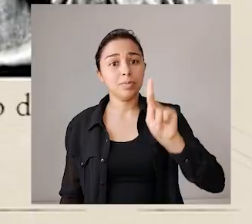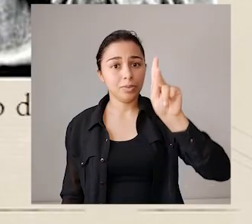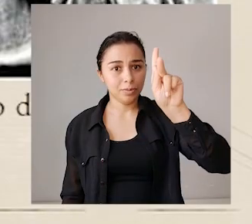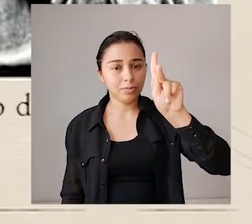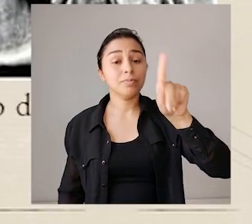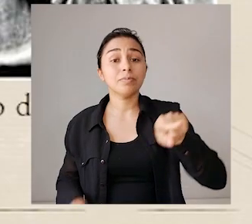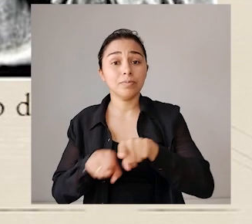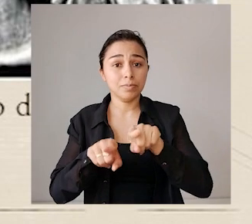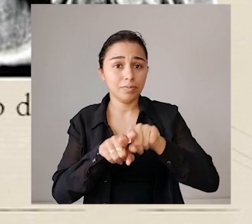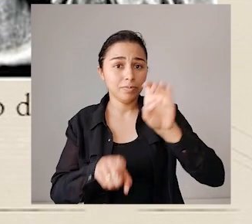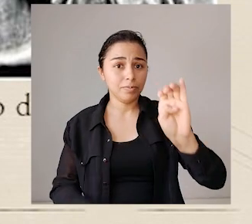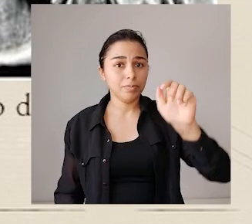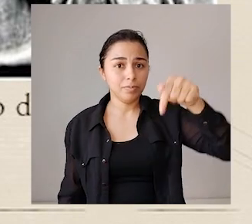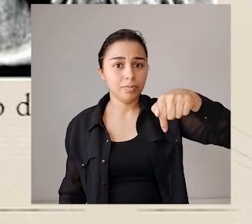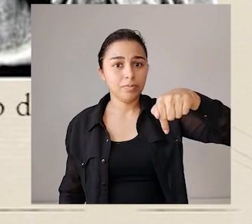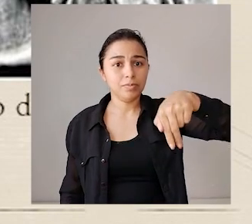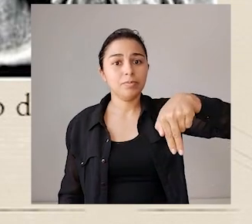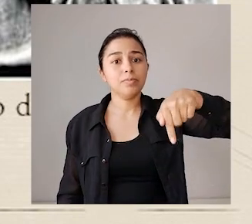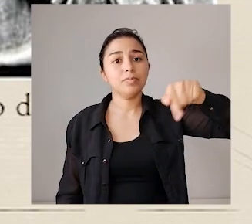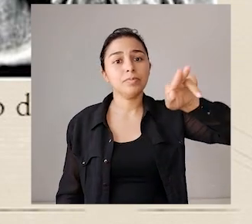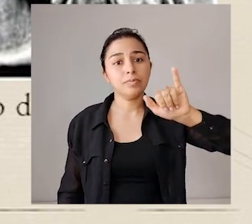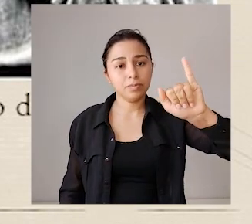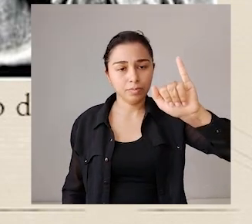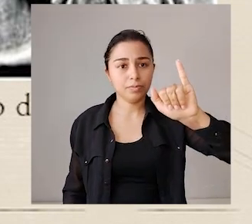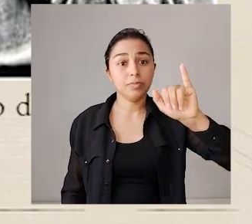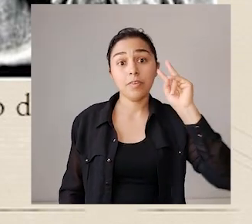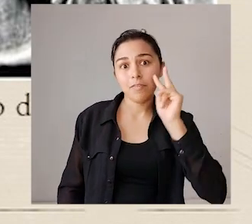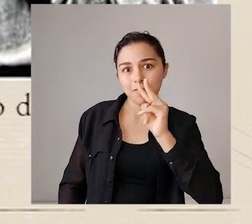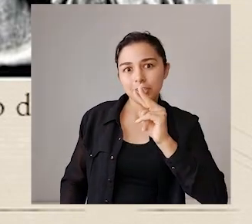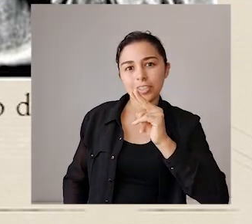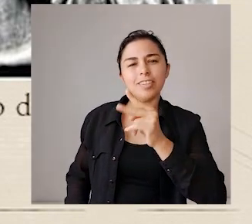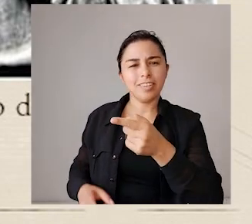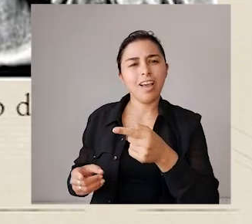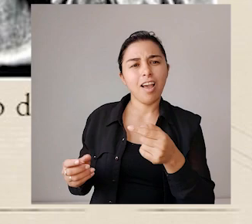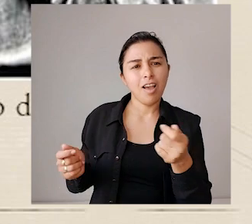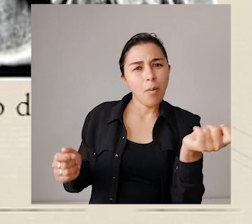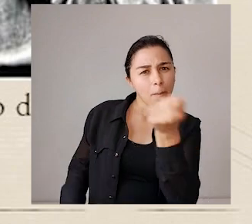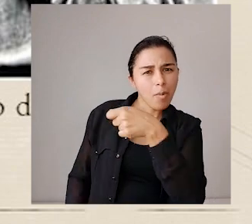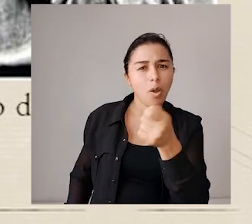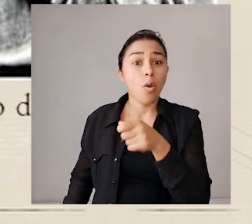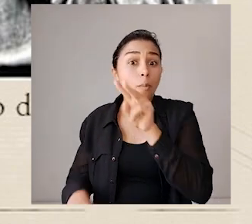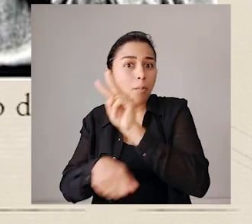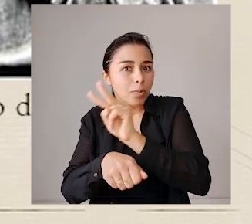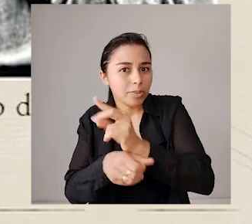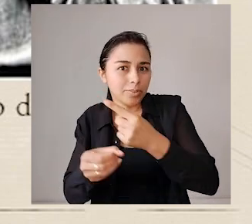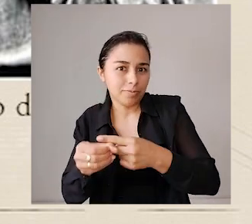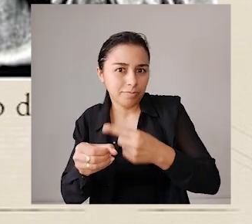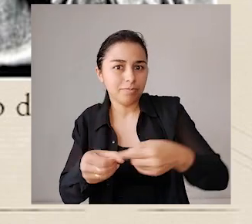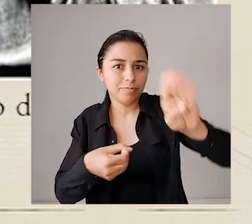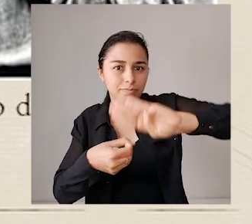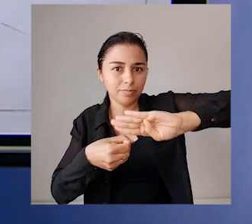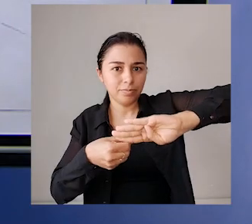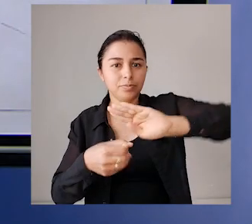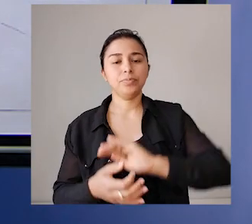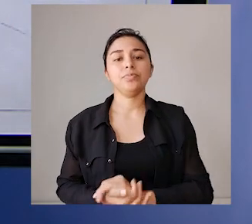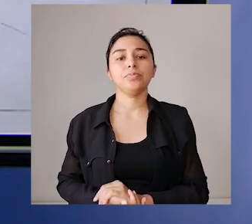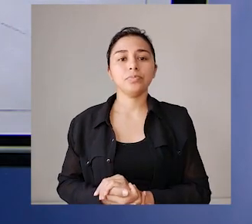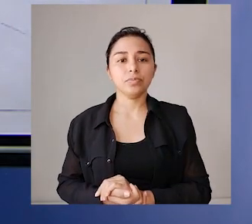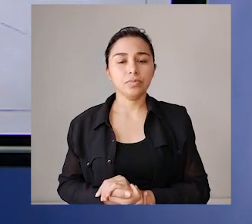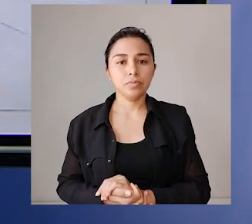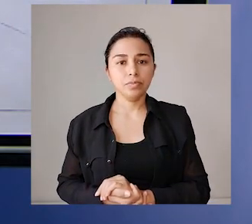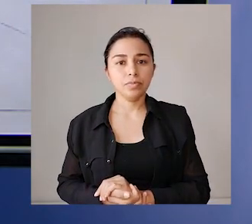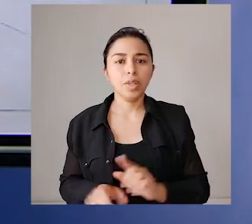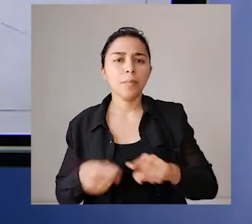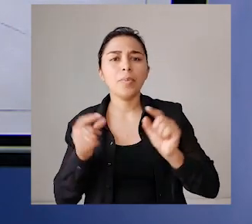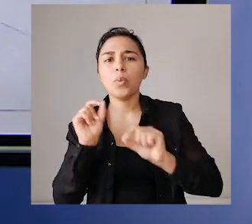deus Enki. Olha só que legal, aqui o deus Marduk está lutando, né, protegendo a sua cidade. E o que era